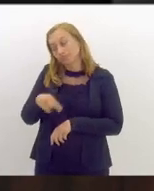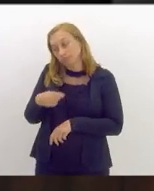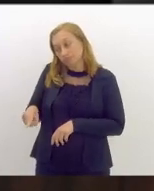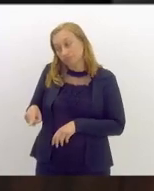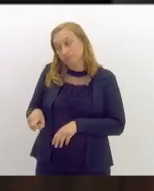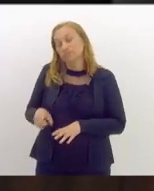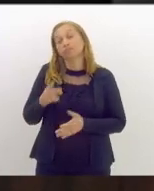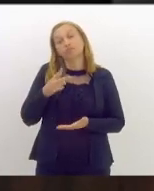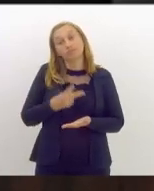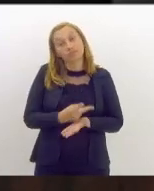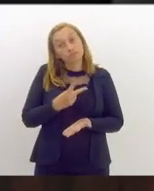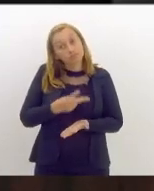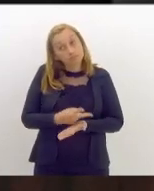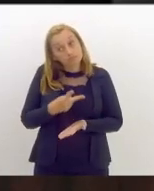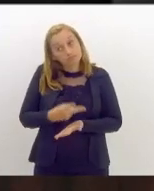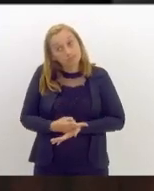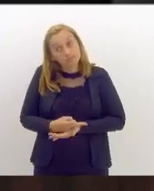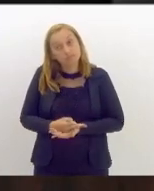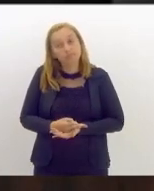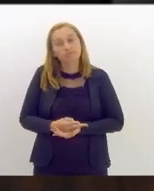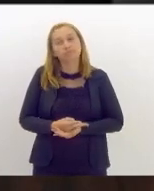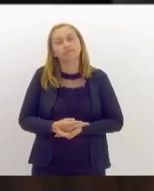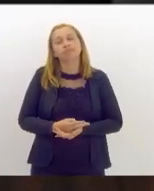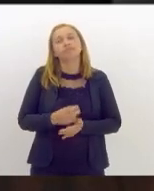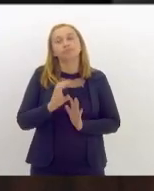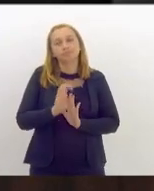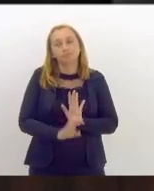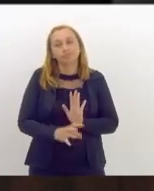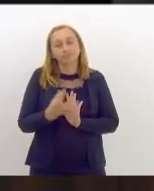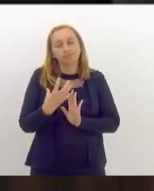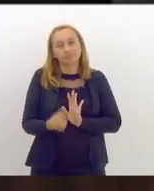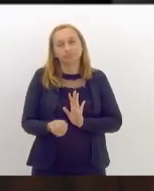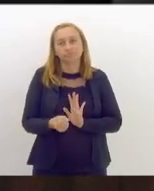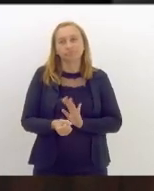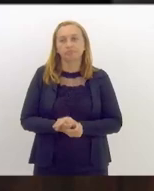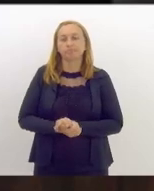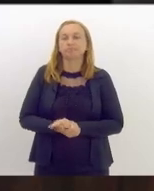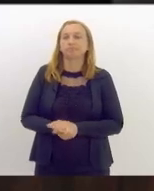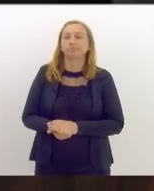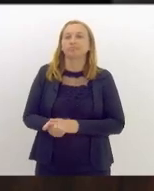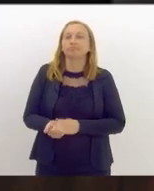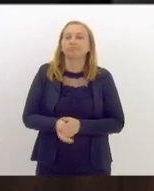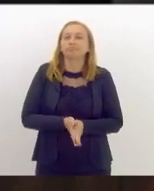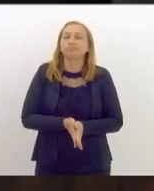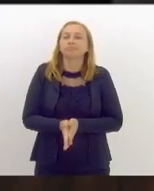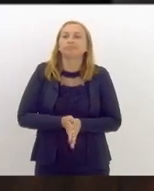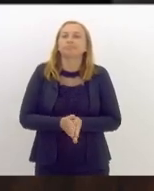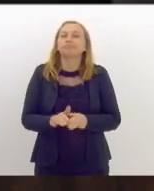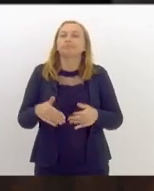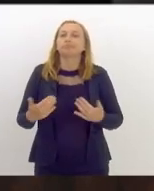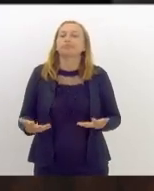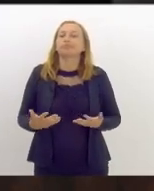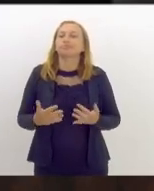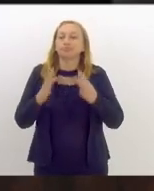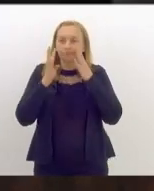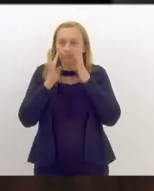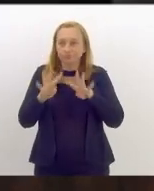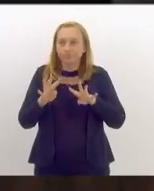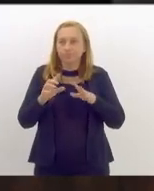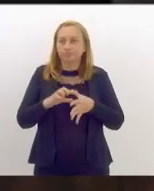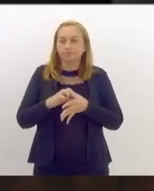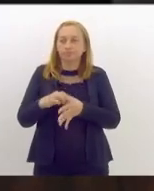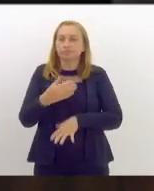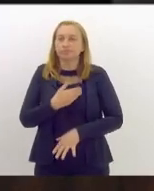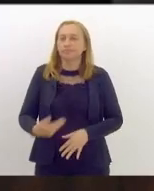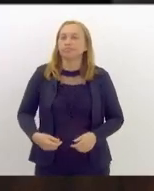mesmo com a emenda que foi acatada então chama atenção do líder do